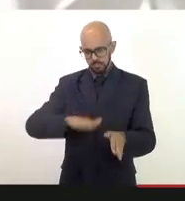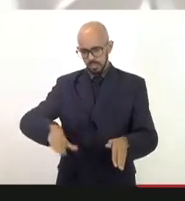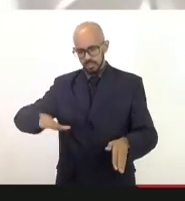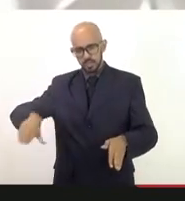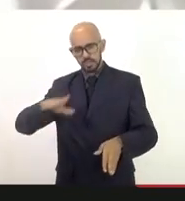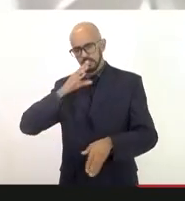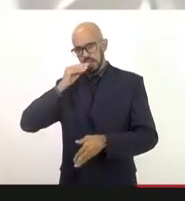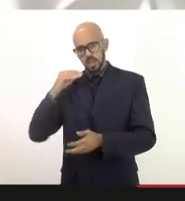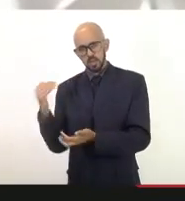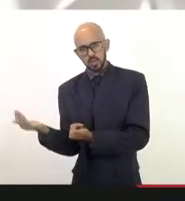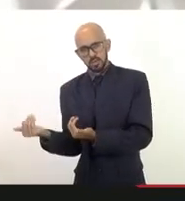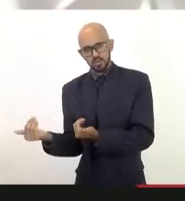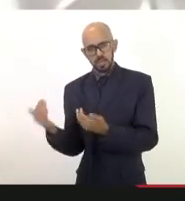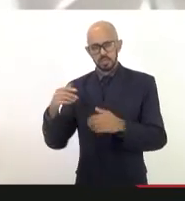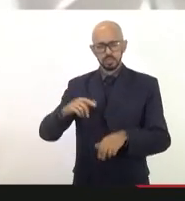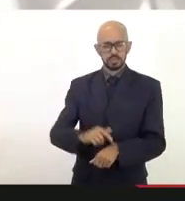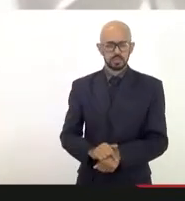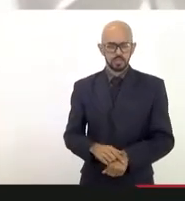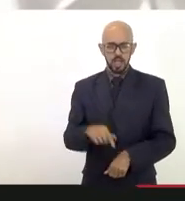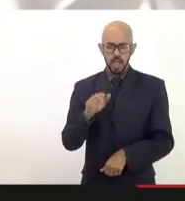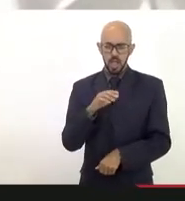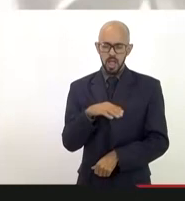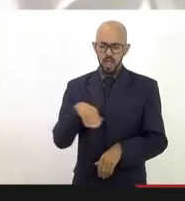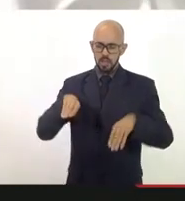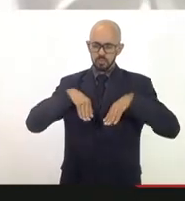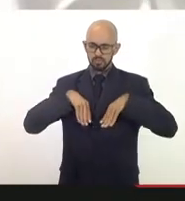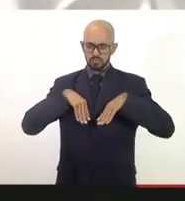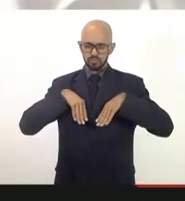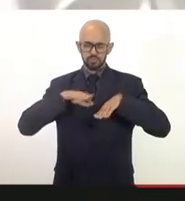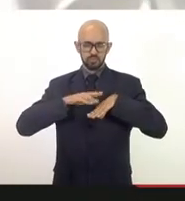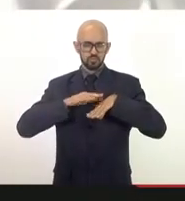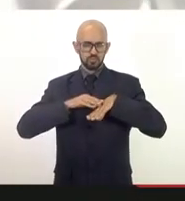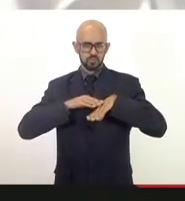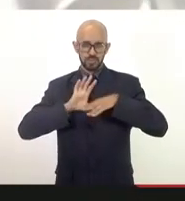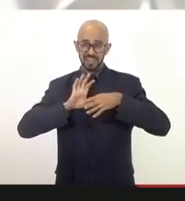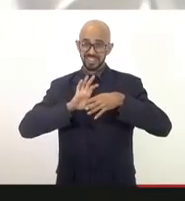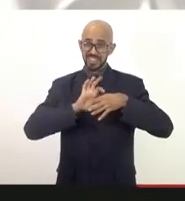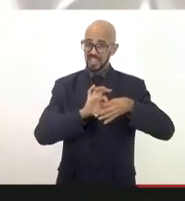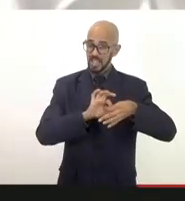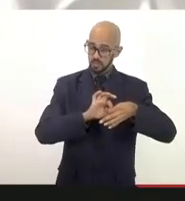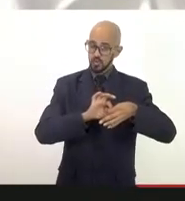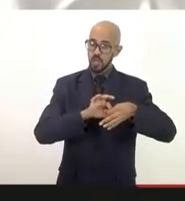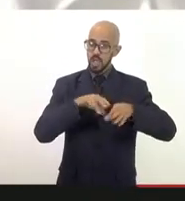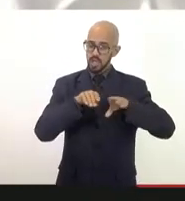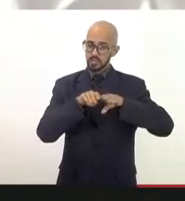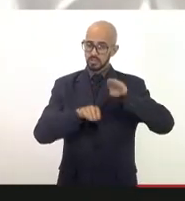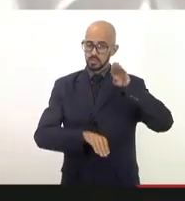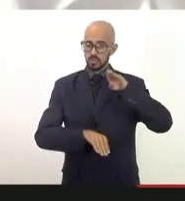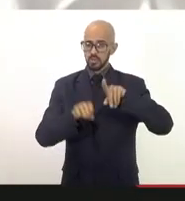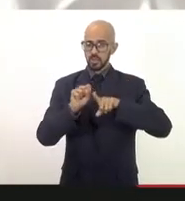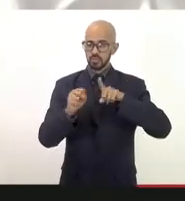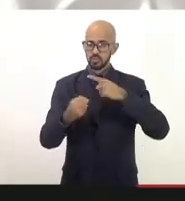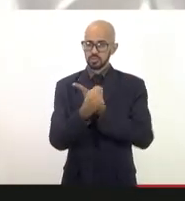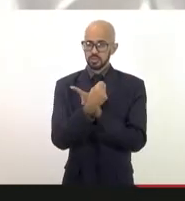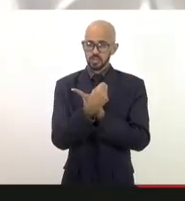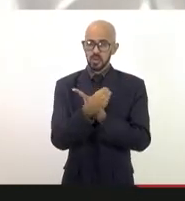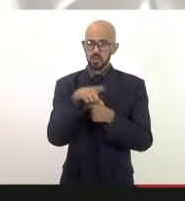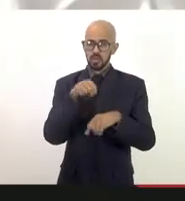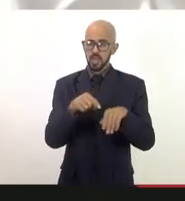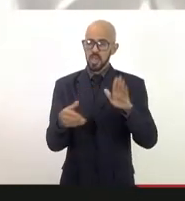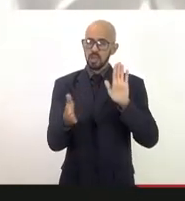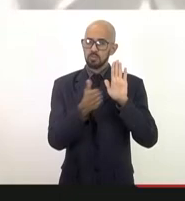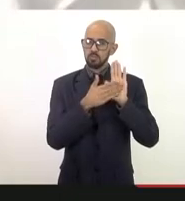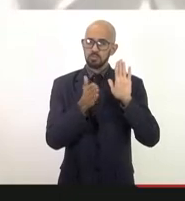adolescentes. Então, a tuberculose está, sim, diretamente ligada à desigualdade social, e eu acho que é um compromisso